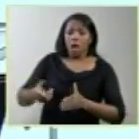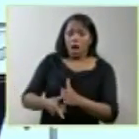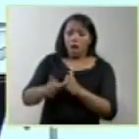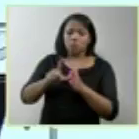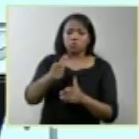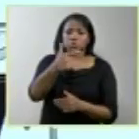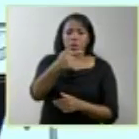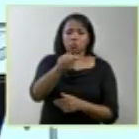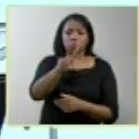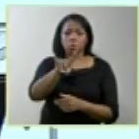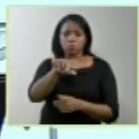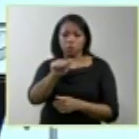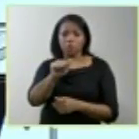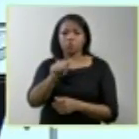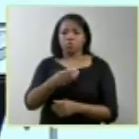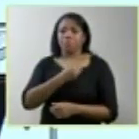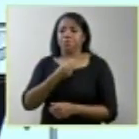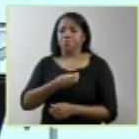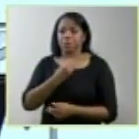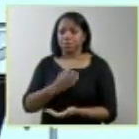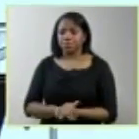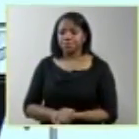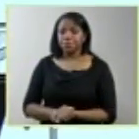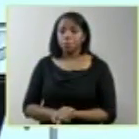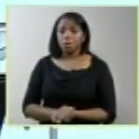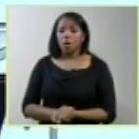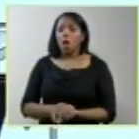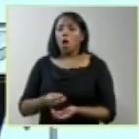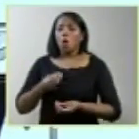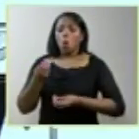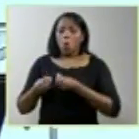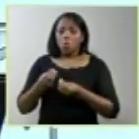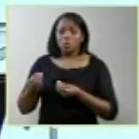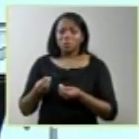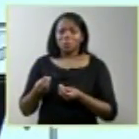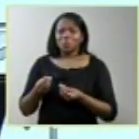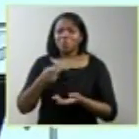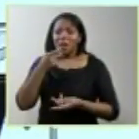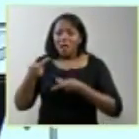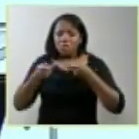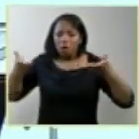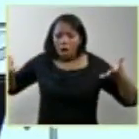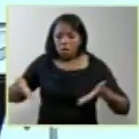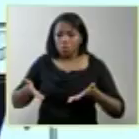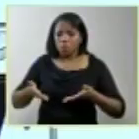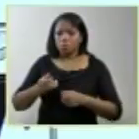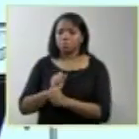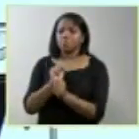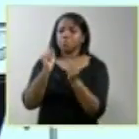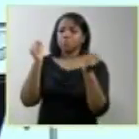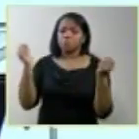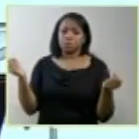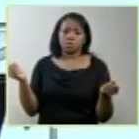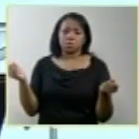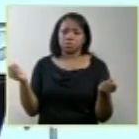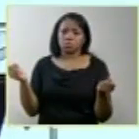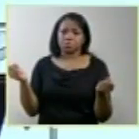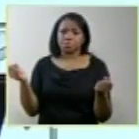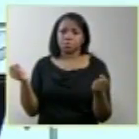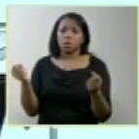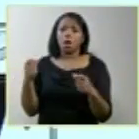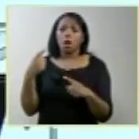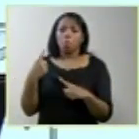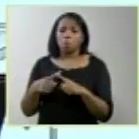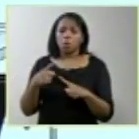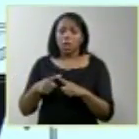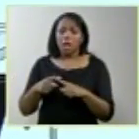vida. E só esse aspecto que eu estou dizendo agora praticamente impossibilita o transplante de órgãos para anencéfalos, porque a